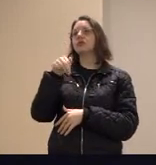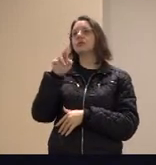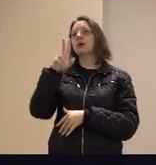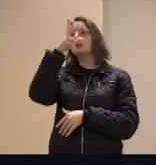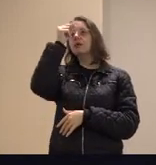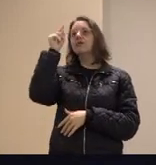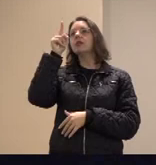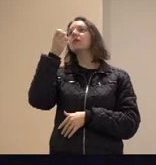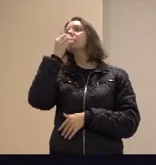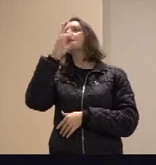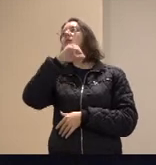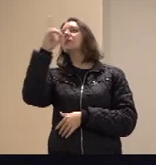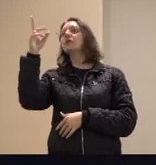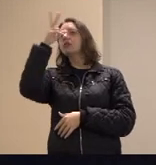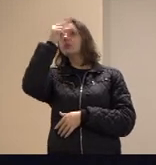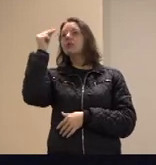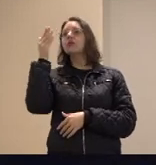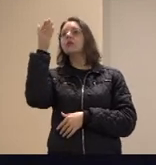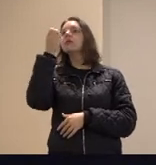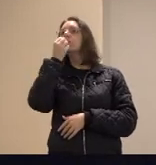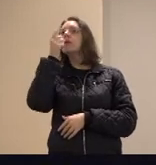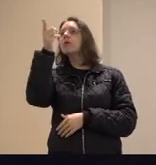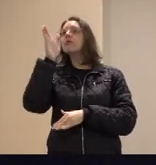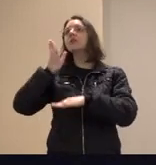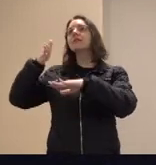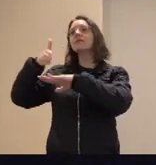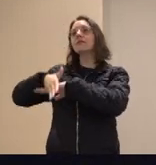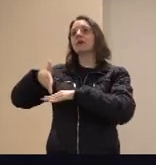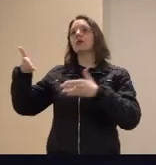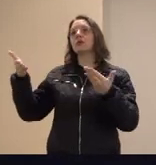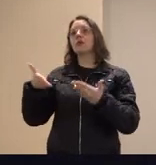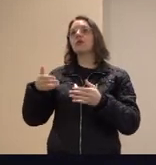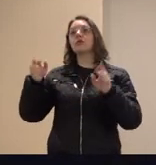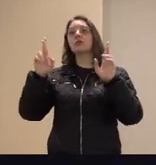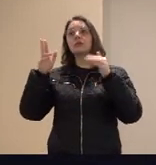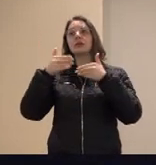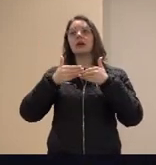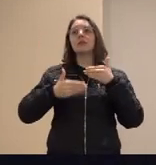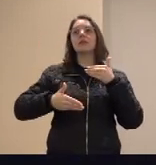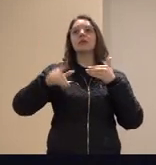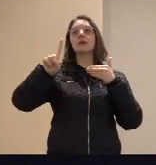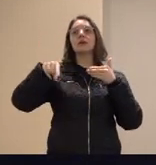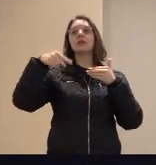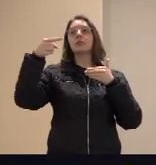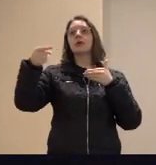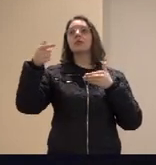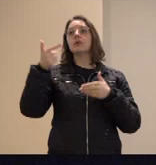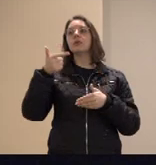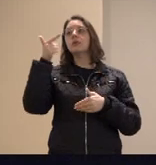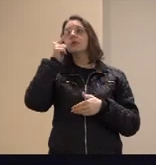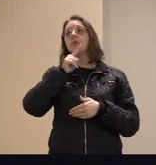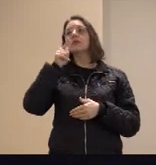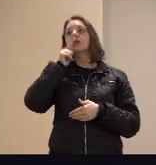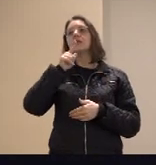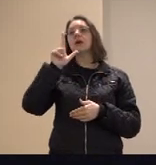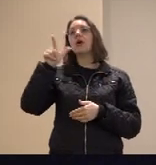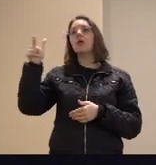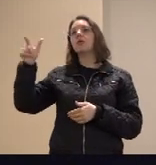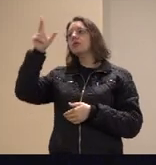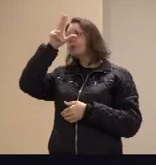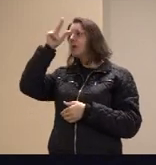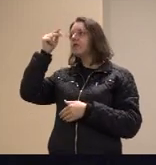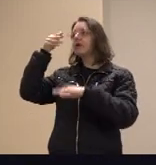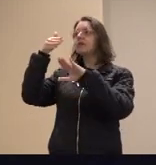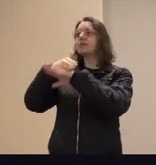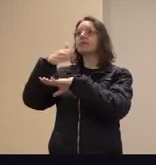Um dia, prefeito. Que bom que o senhor veio aqui hoje. Quem sabe nas próximas, né, prefeito? A gente tenha outros aqui acompanhando